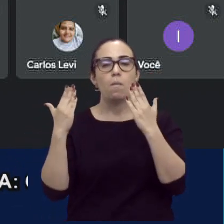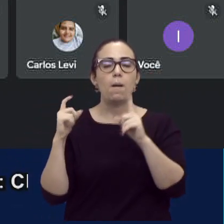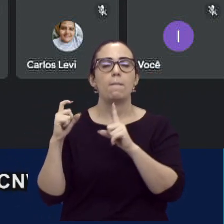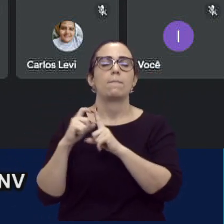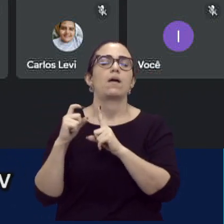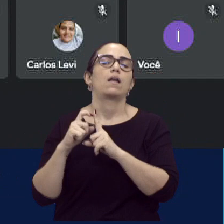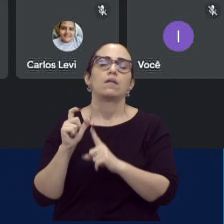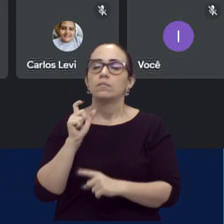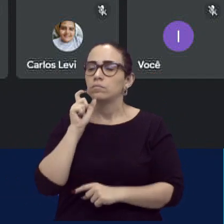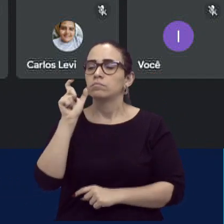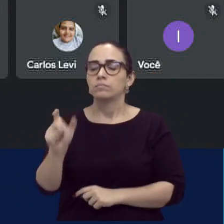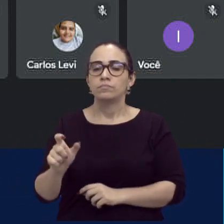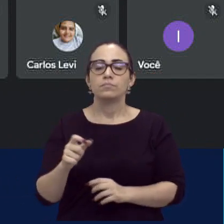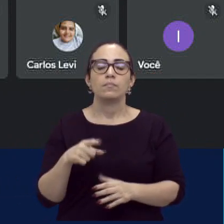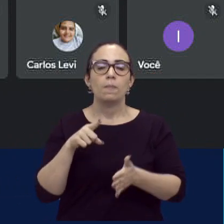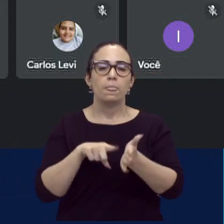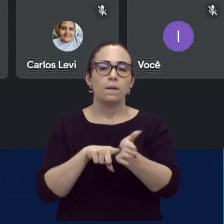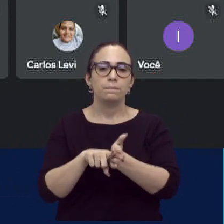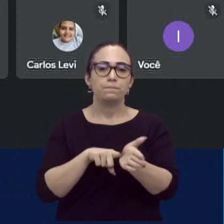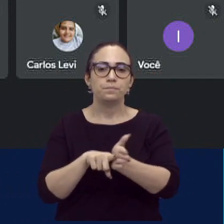nesse estudo, ele fez